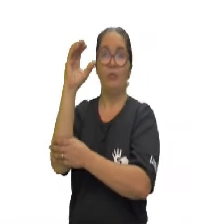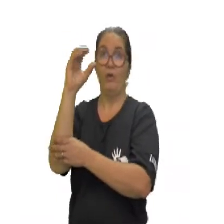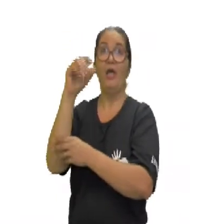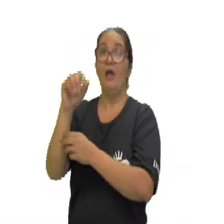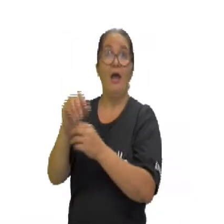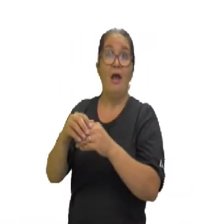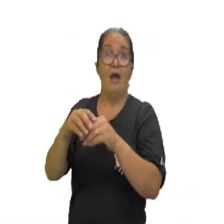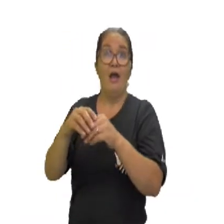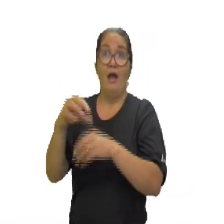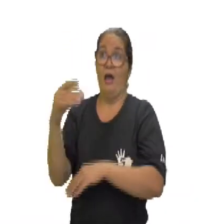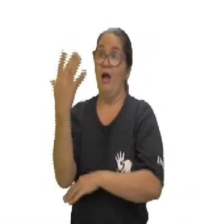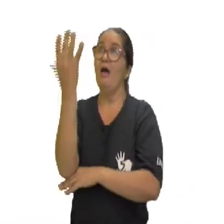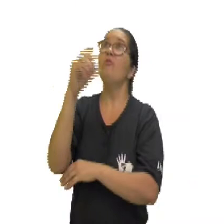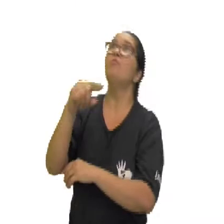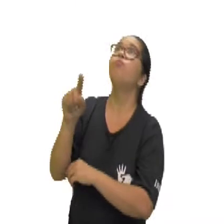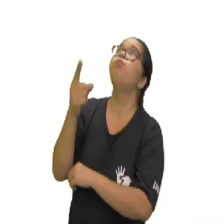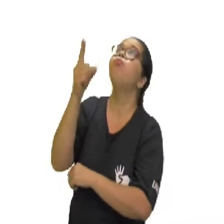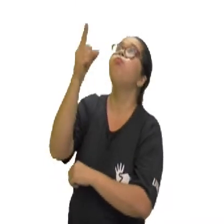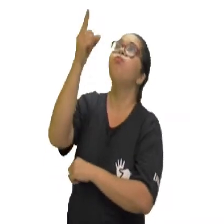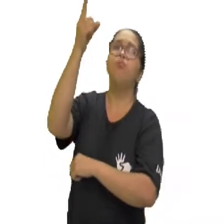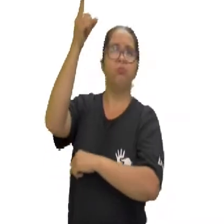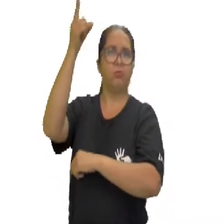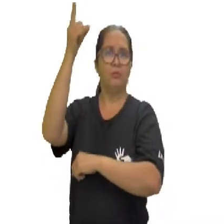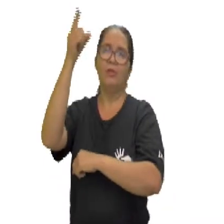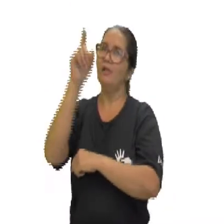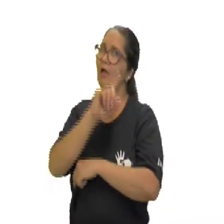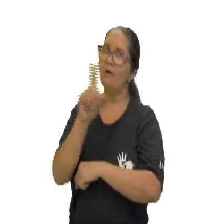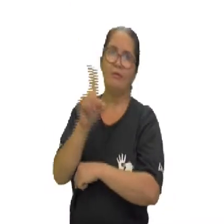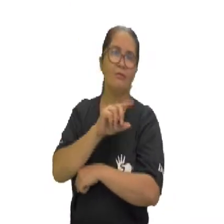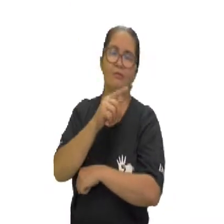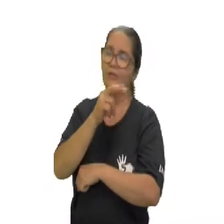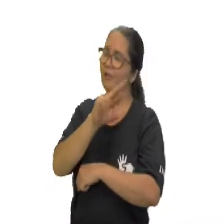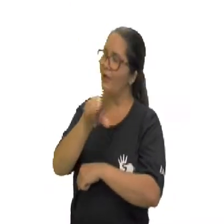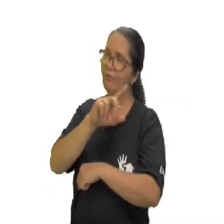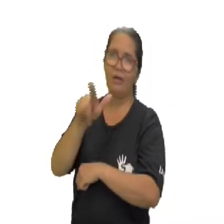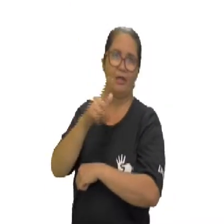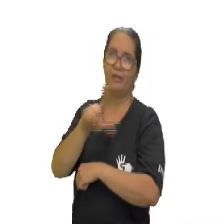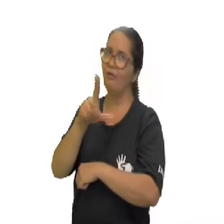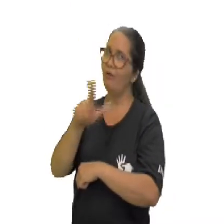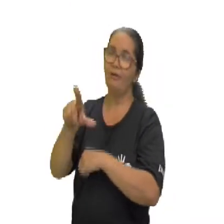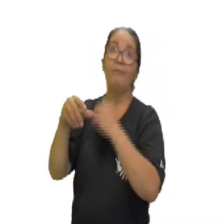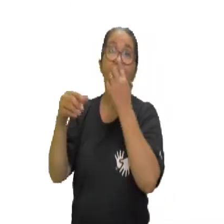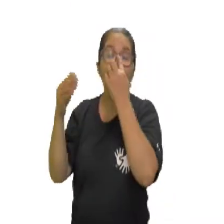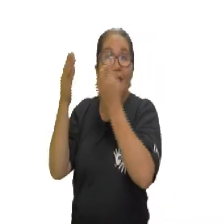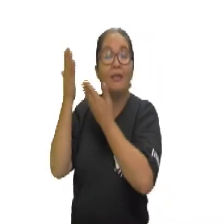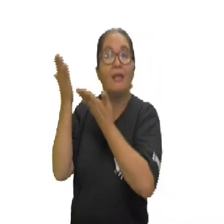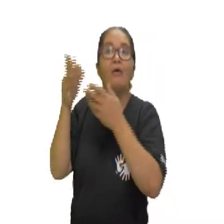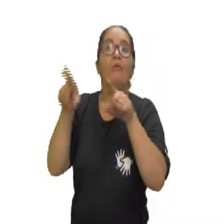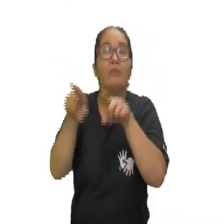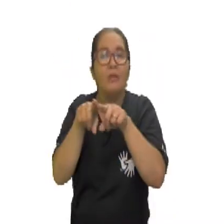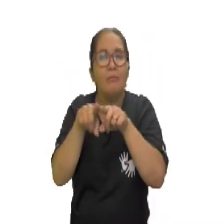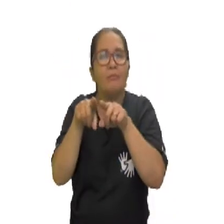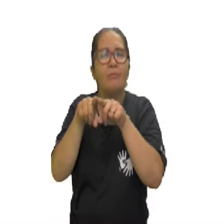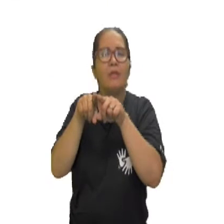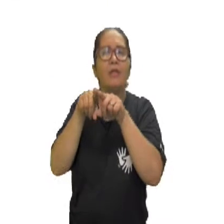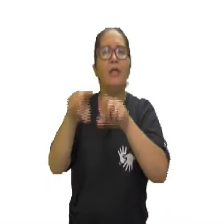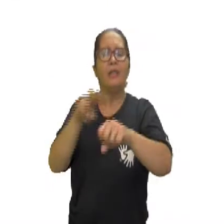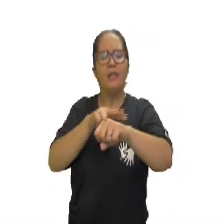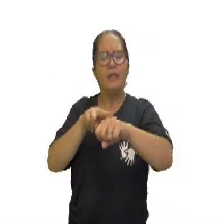perceber grama ou plantação mais rasteira, que a gente chama de gramíneas. Essa